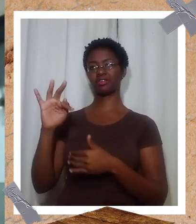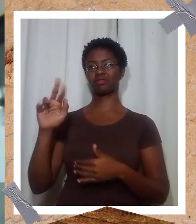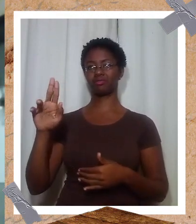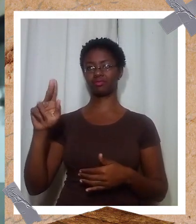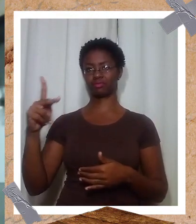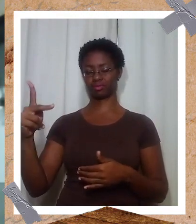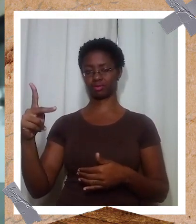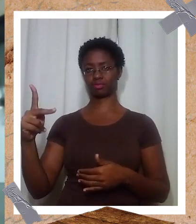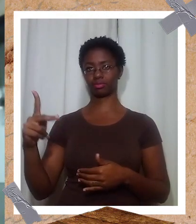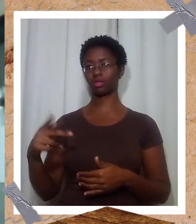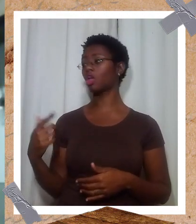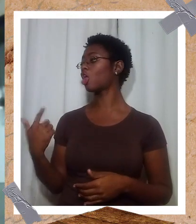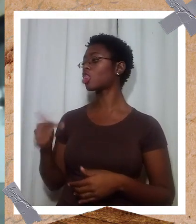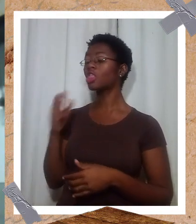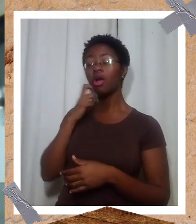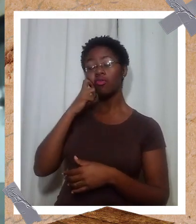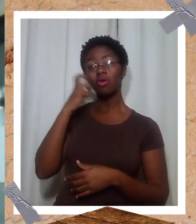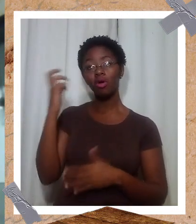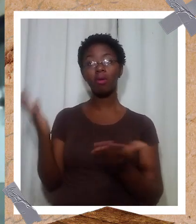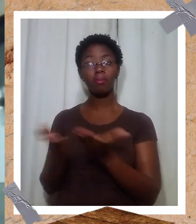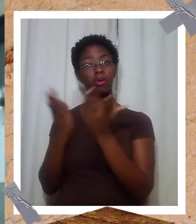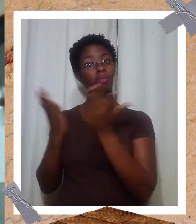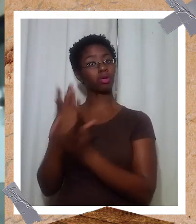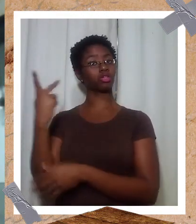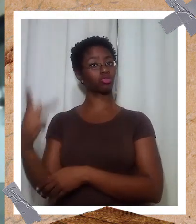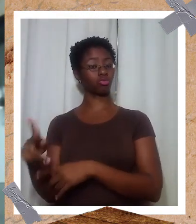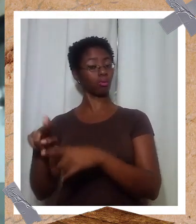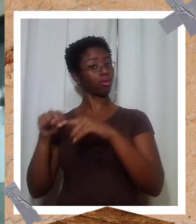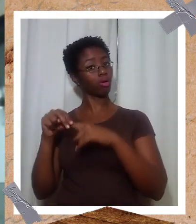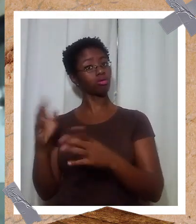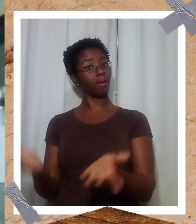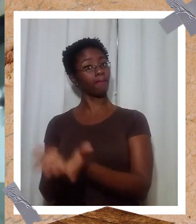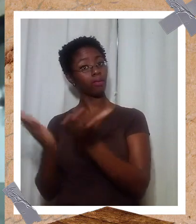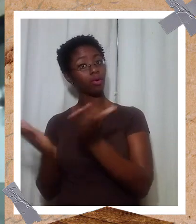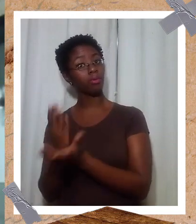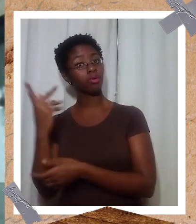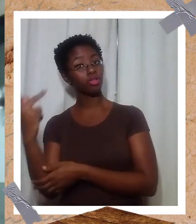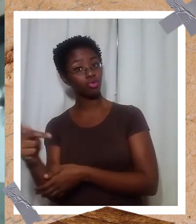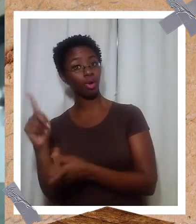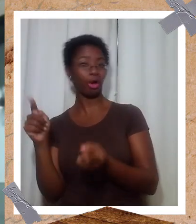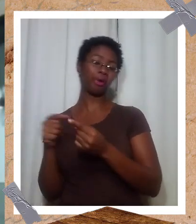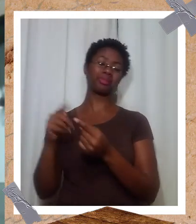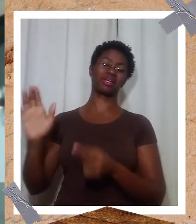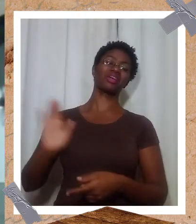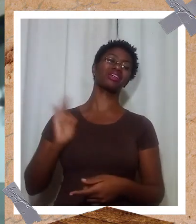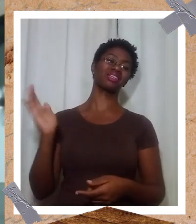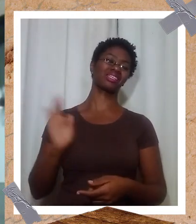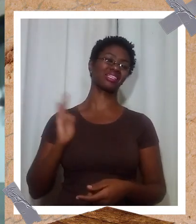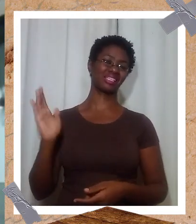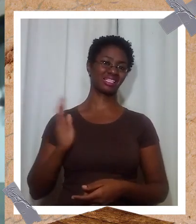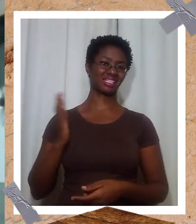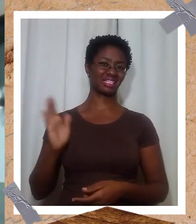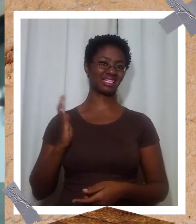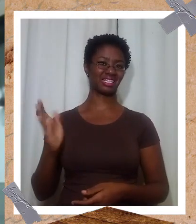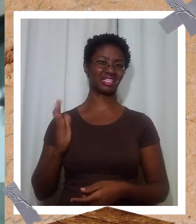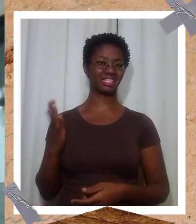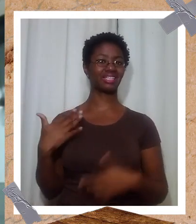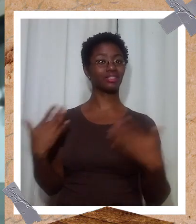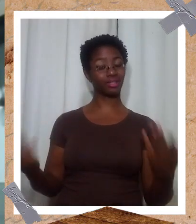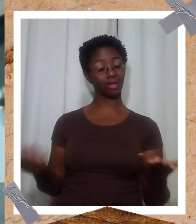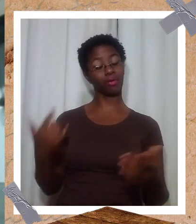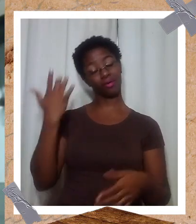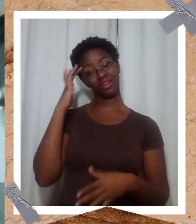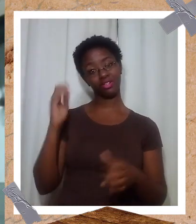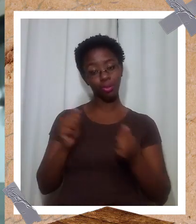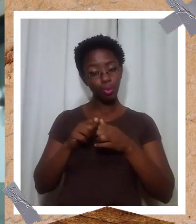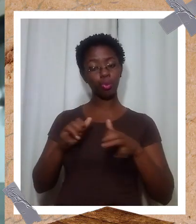disse: não tenha vergonha da sua pobreza, a sua pobreza é a sua maior riqueza. E eu acho pouco que eu compartilho disso com vocês,